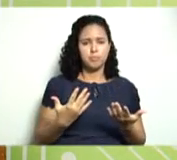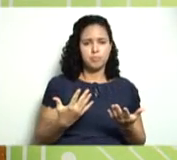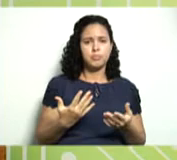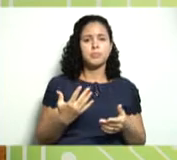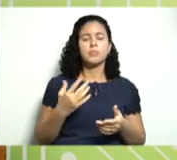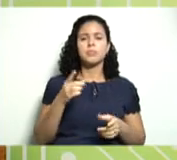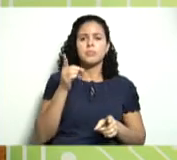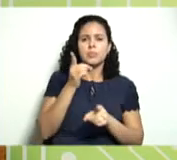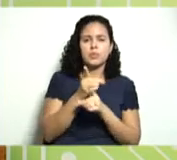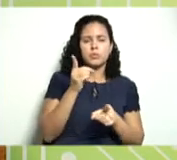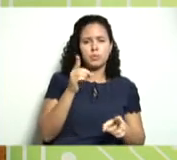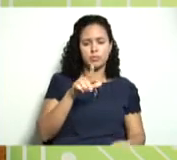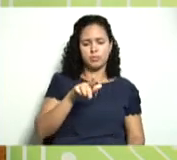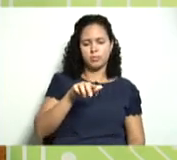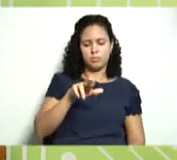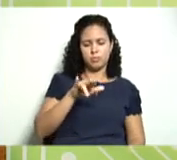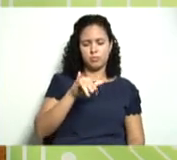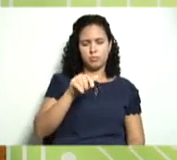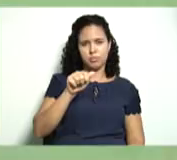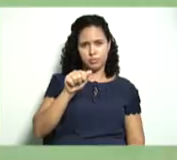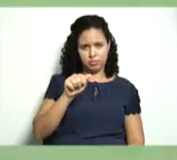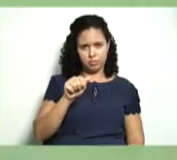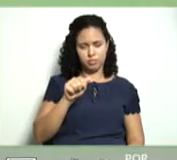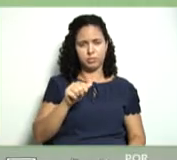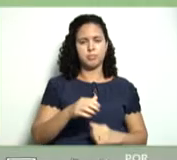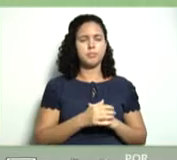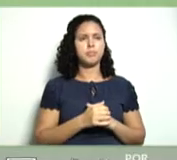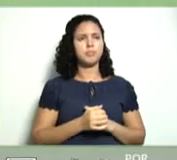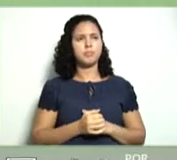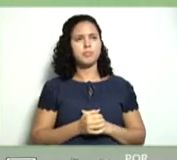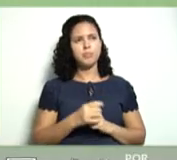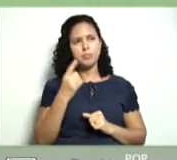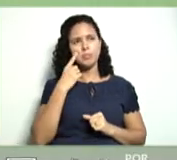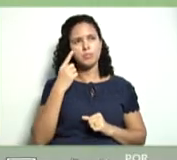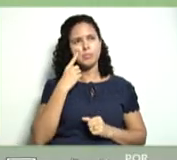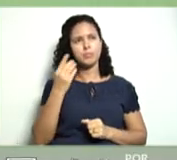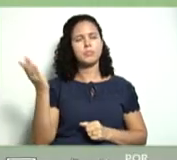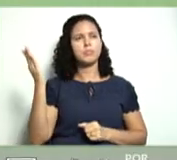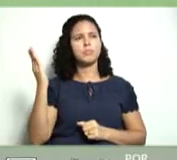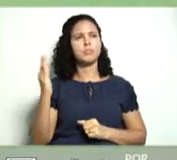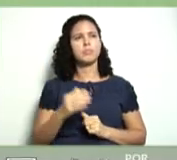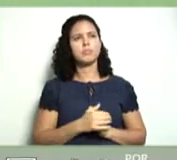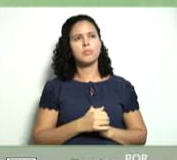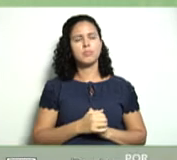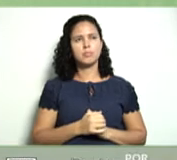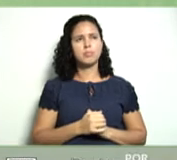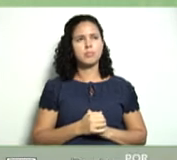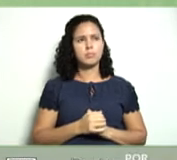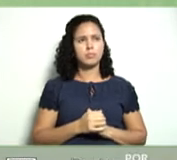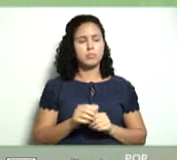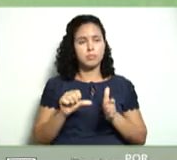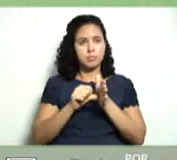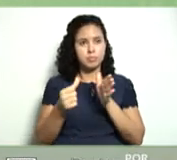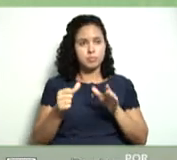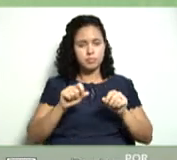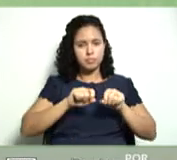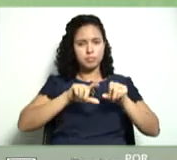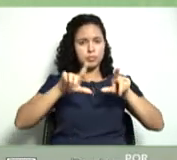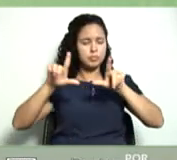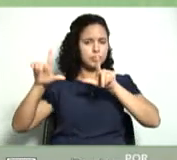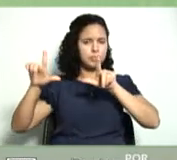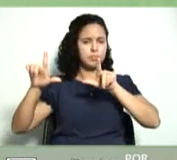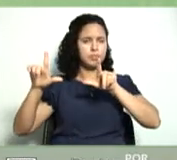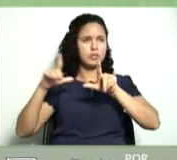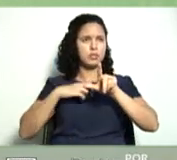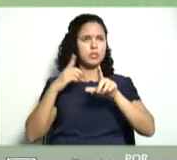recurso eu vou mostrar aqui pra vocês observe que por exemplo na página inicial vocês vão encontrar todos